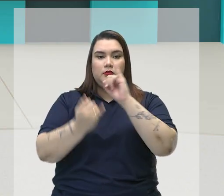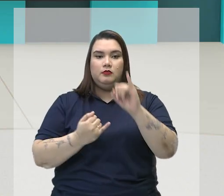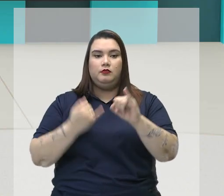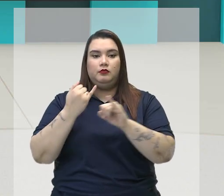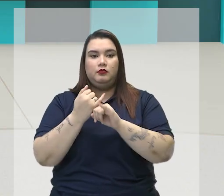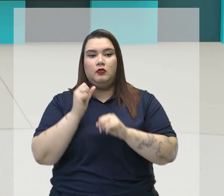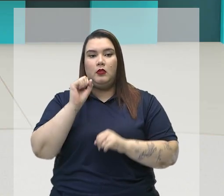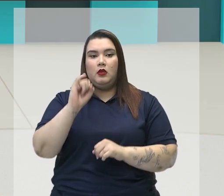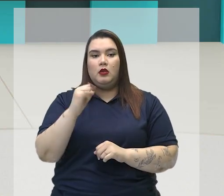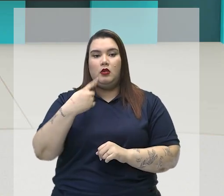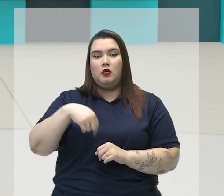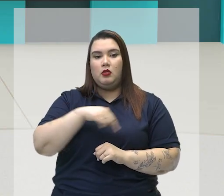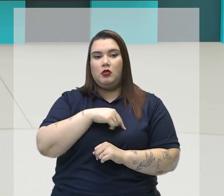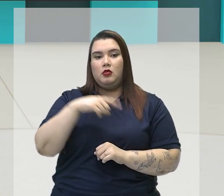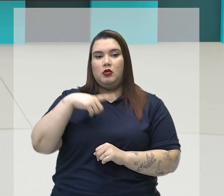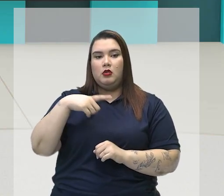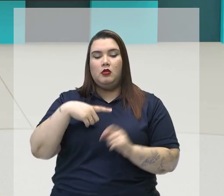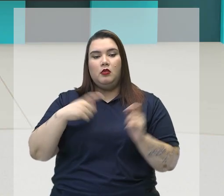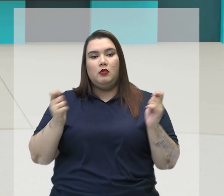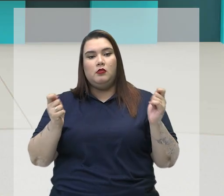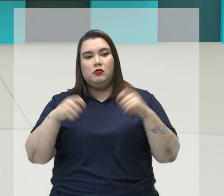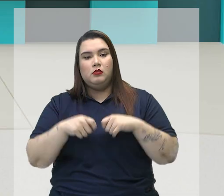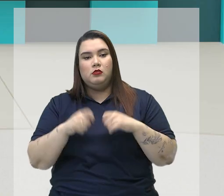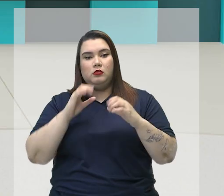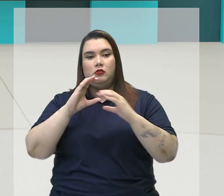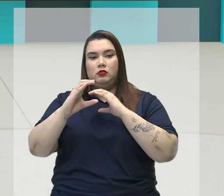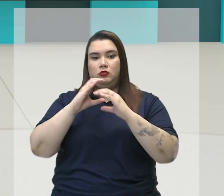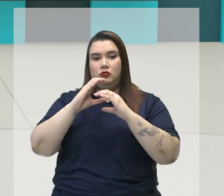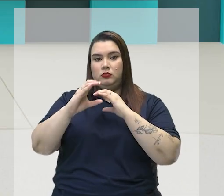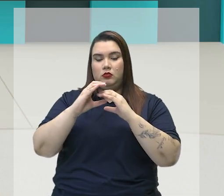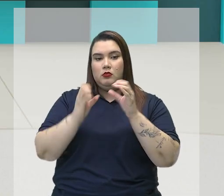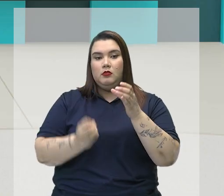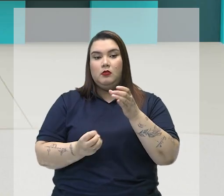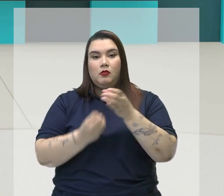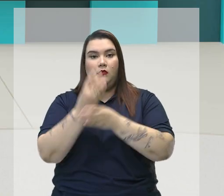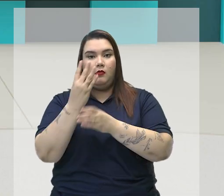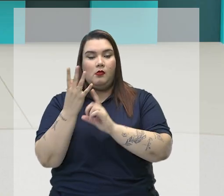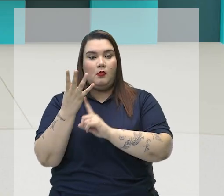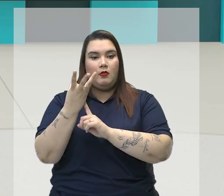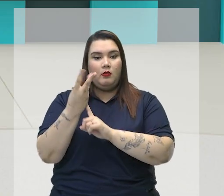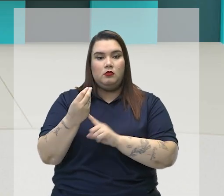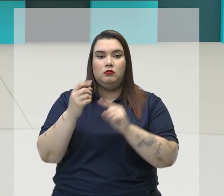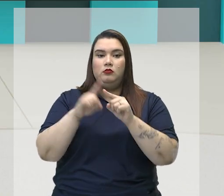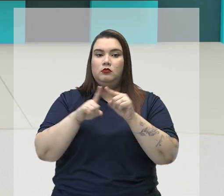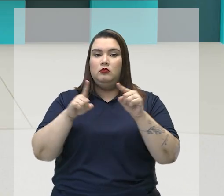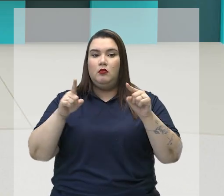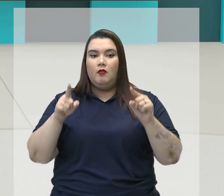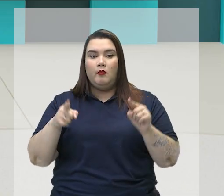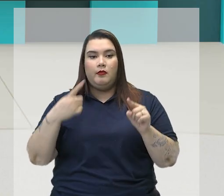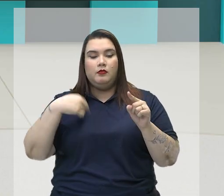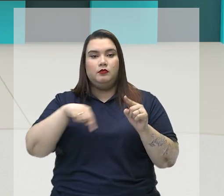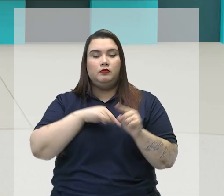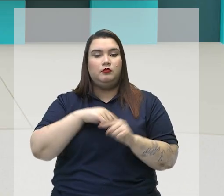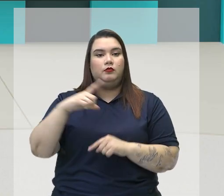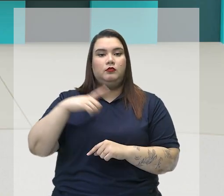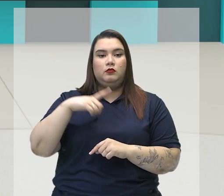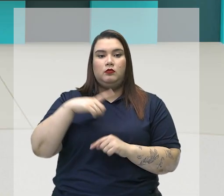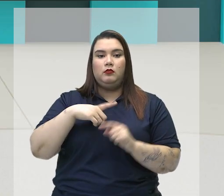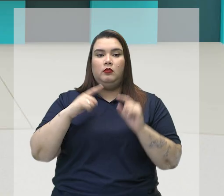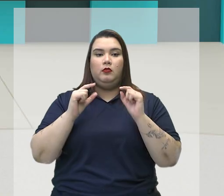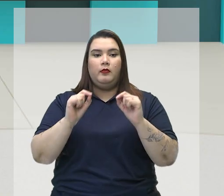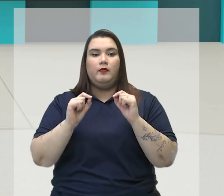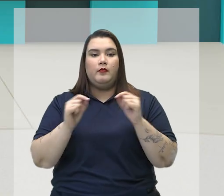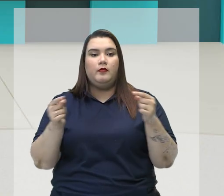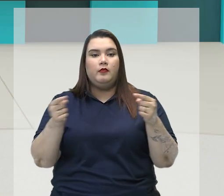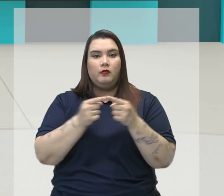Se nós temos essa facilidade de comunicar e de criar arte, mas ainda quando nós estamos com uma